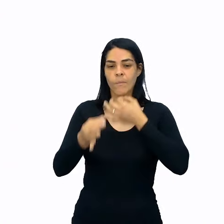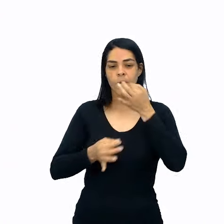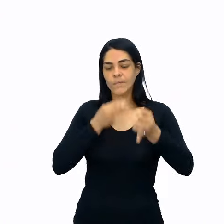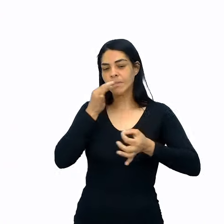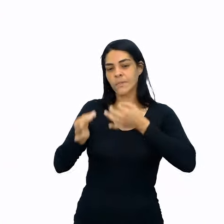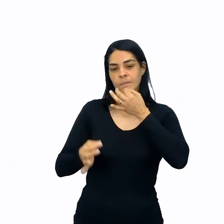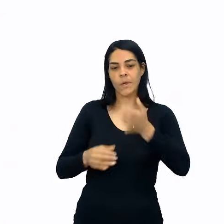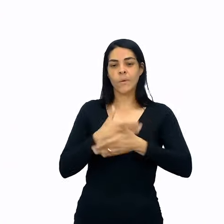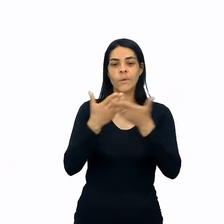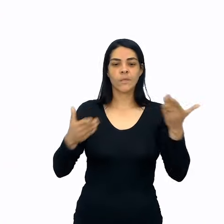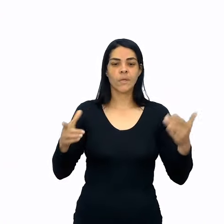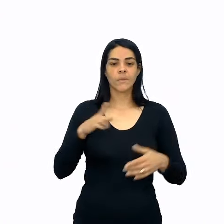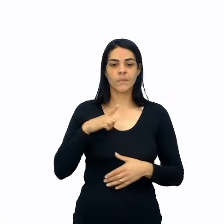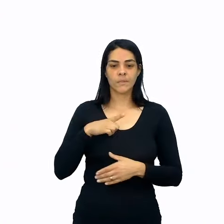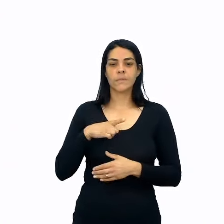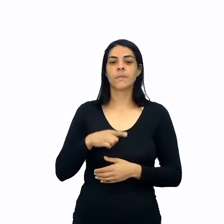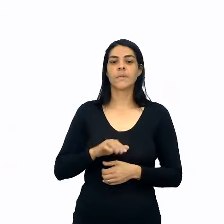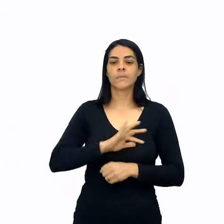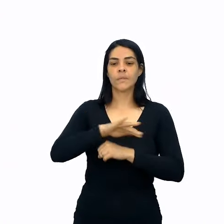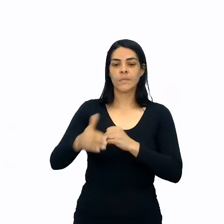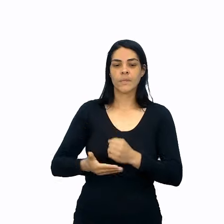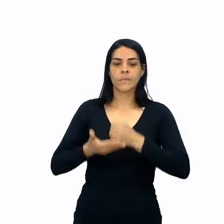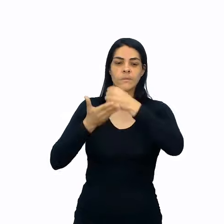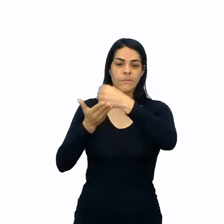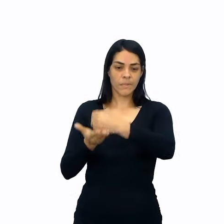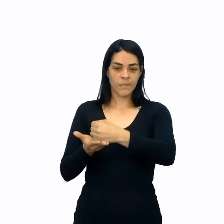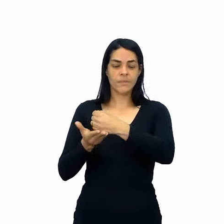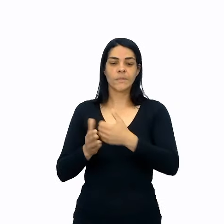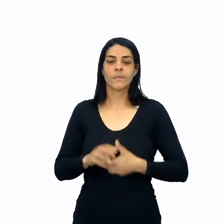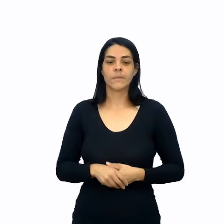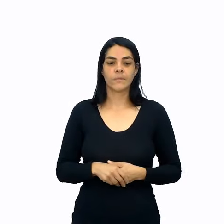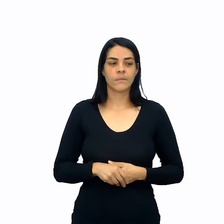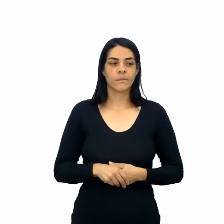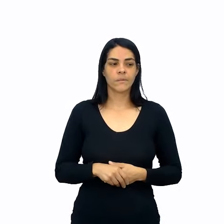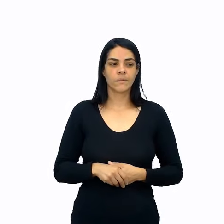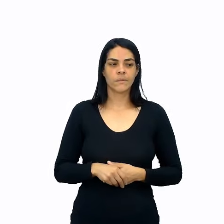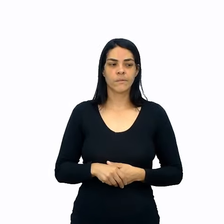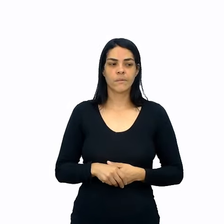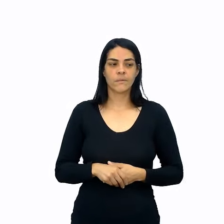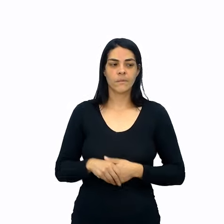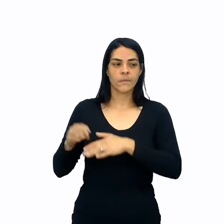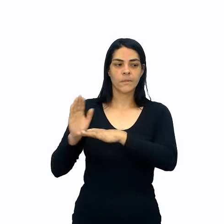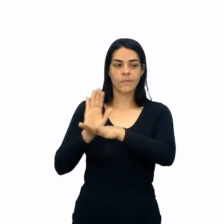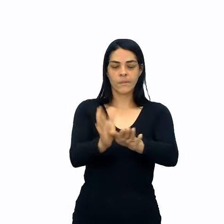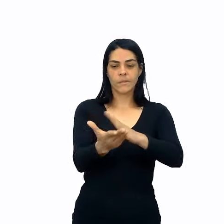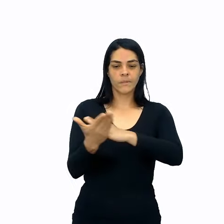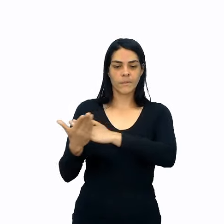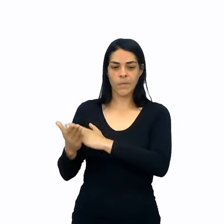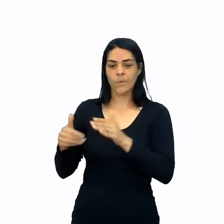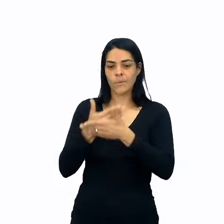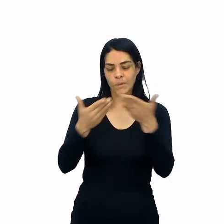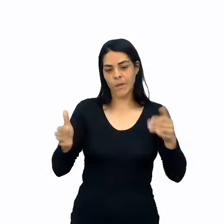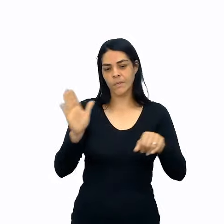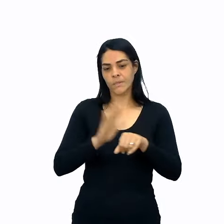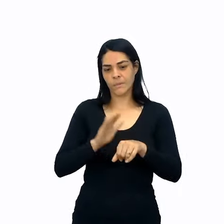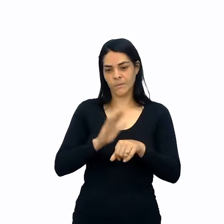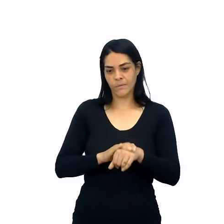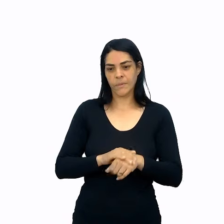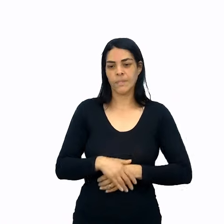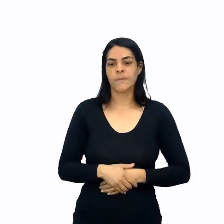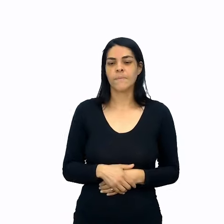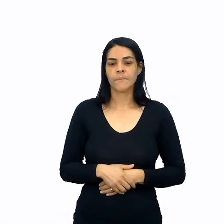onde nós temos aí a sustentação, refutação, negociação. Então, estamos falando aqui de gêneros textuais